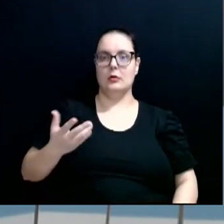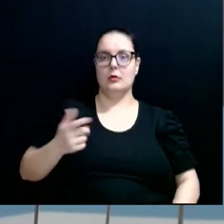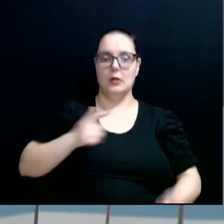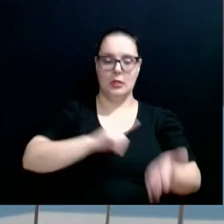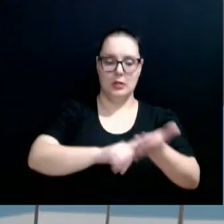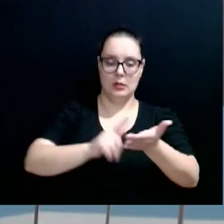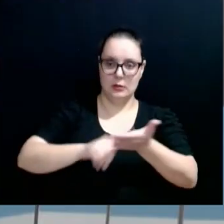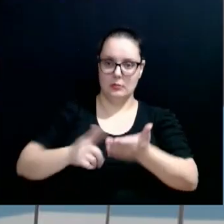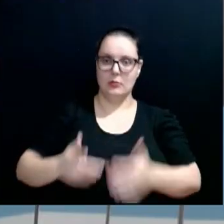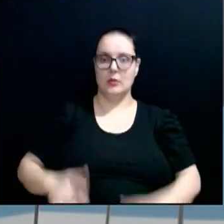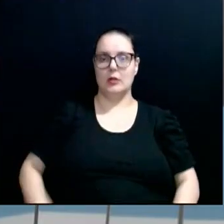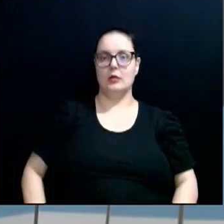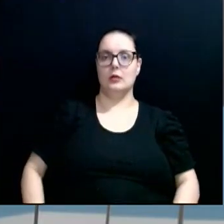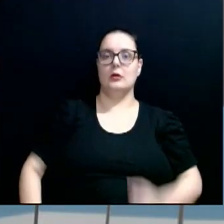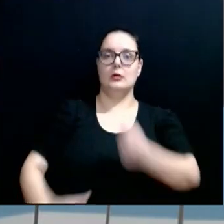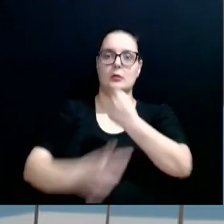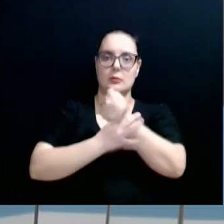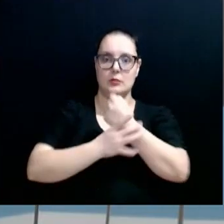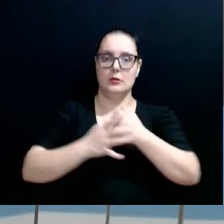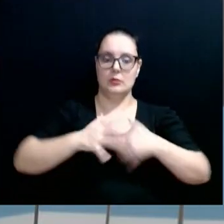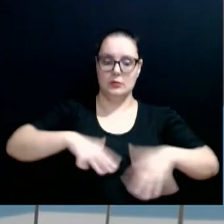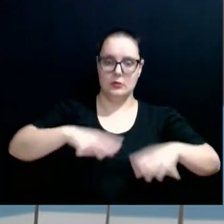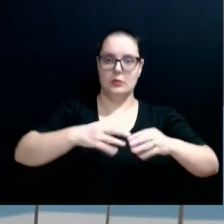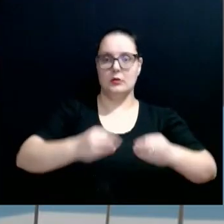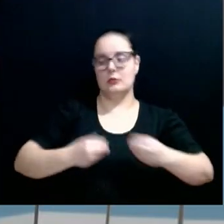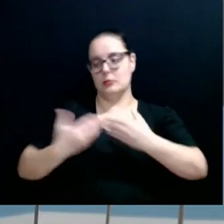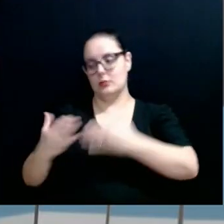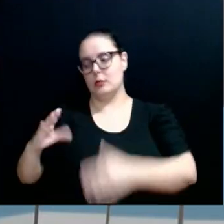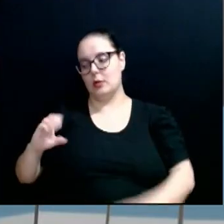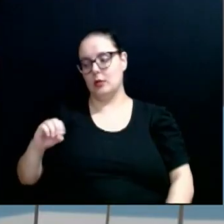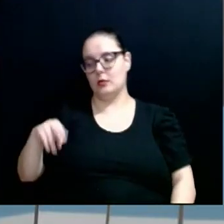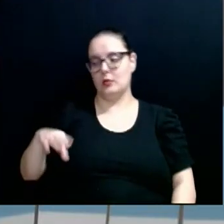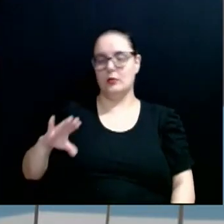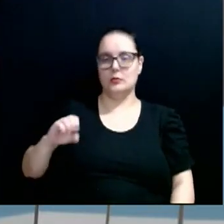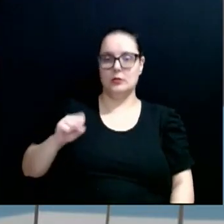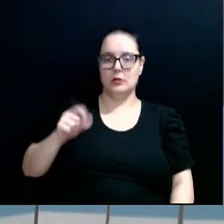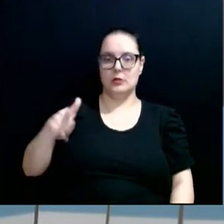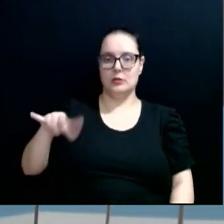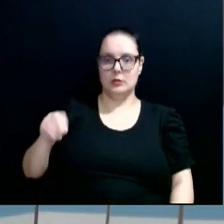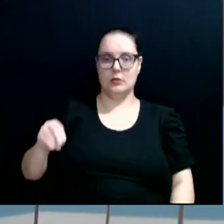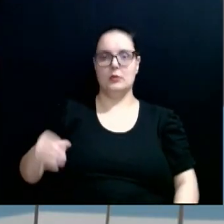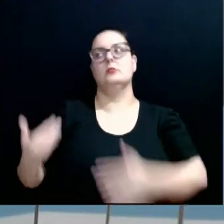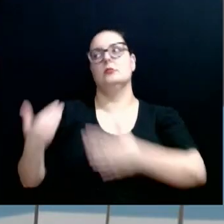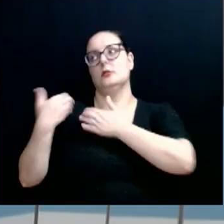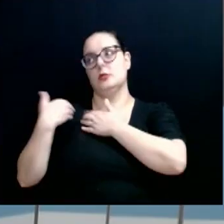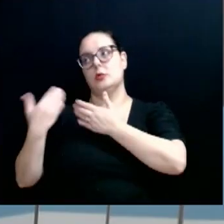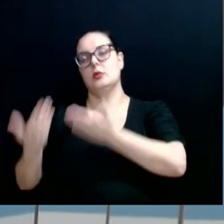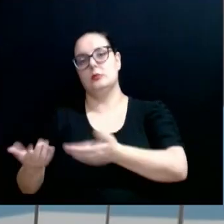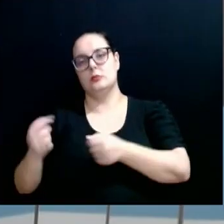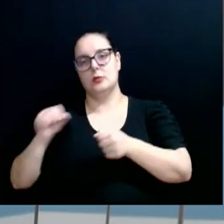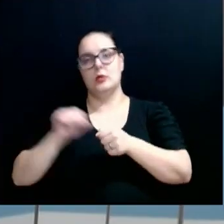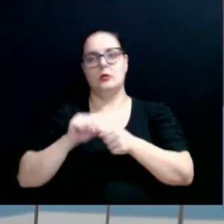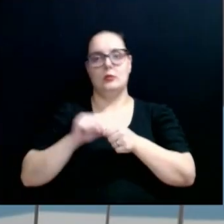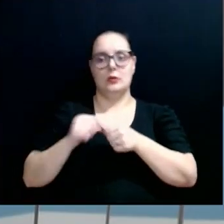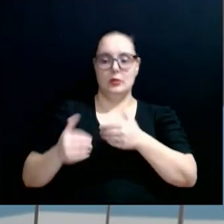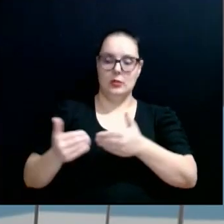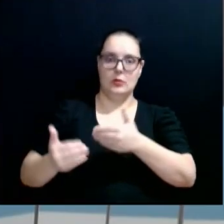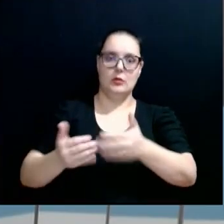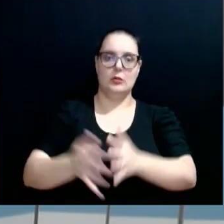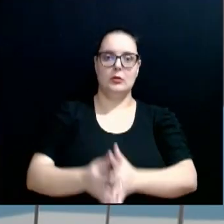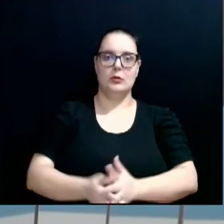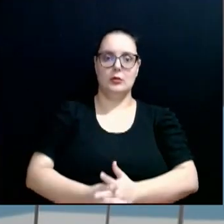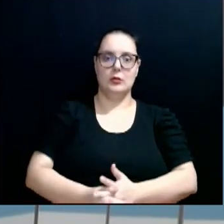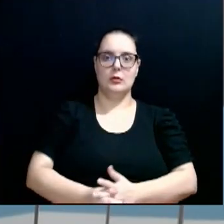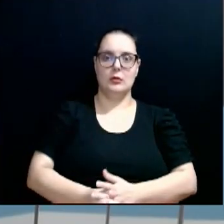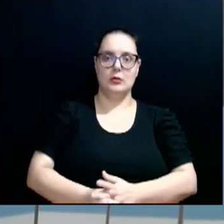a segurança disso para a concessão, né? Para o responsável aí fazer esse processo. O que está